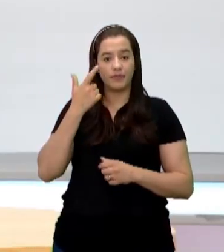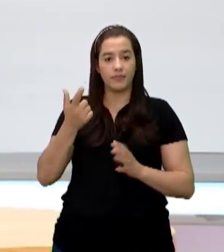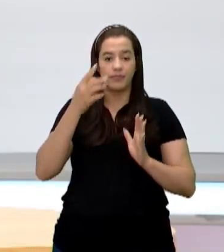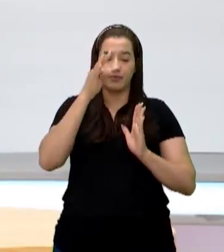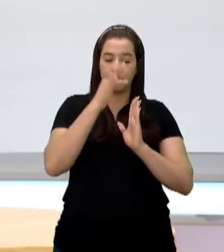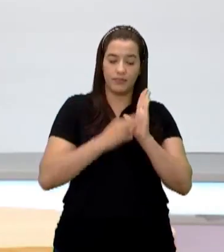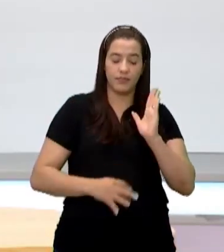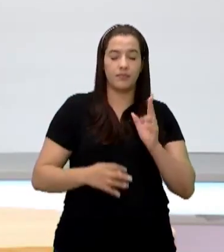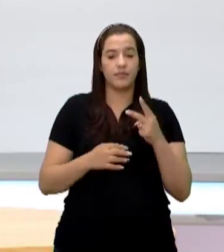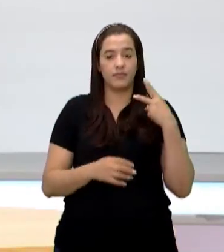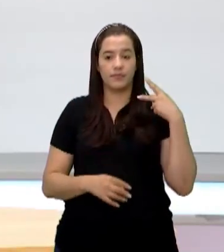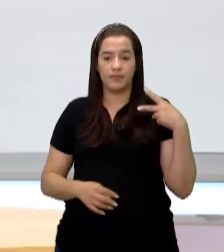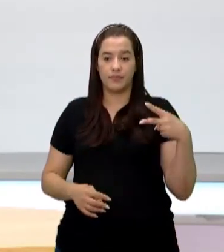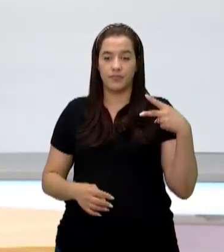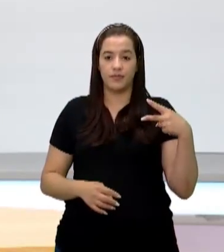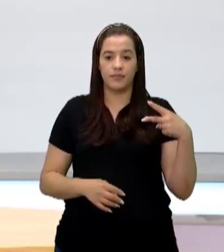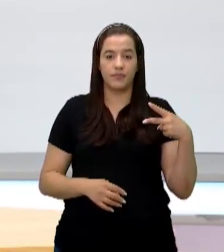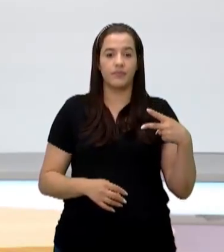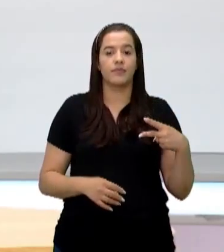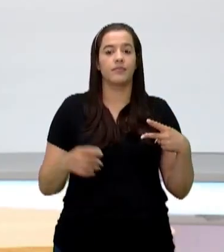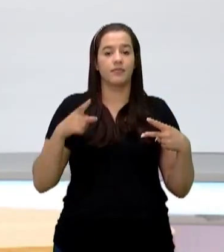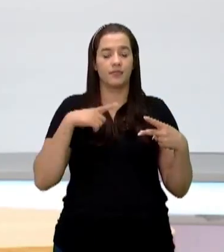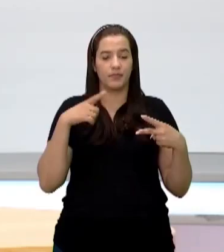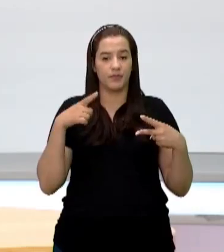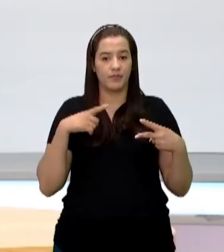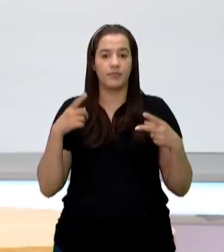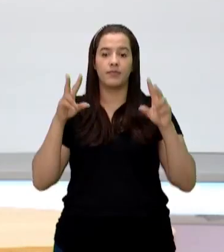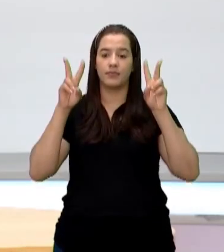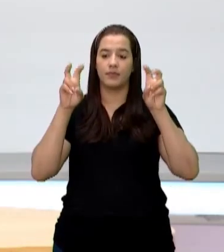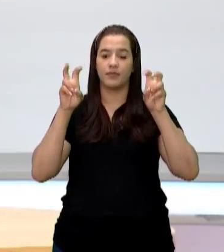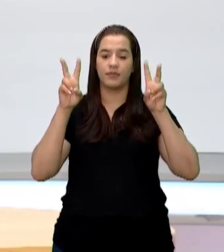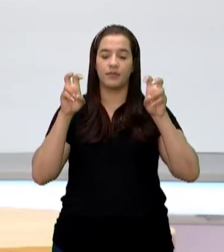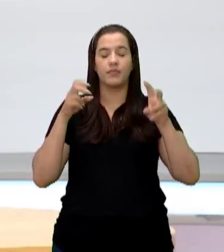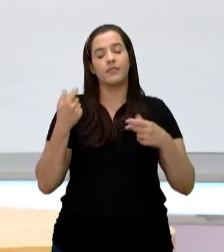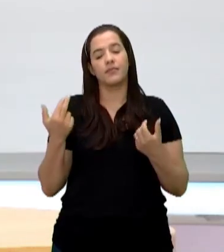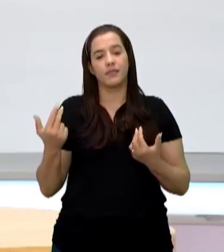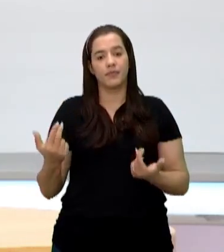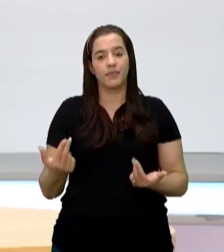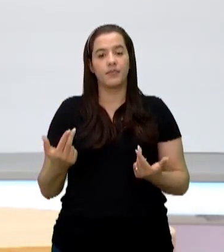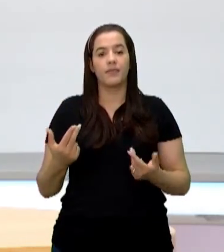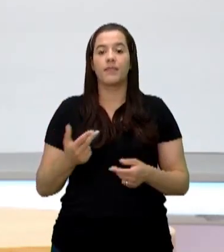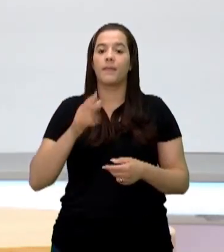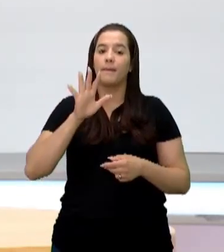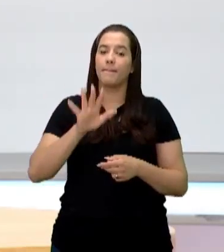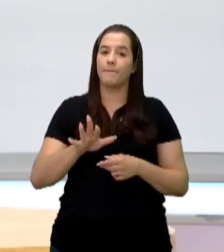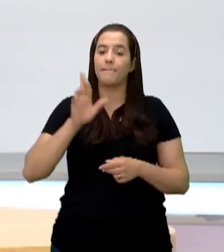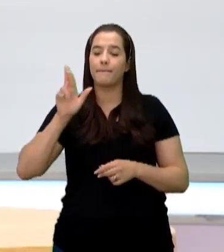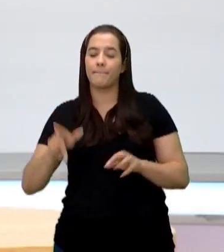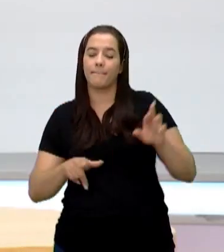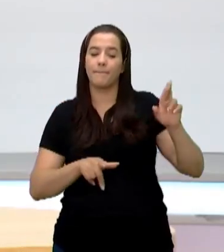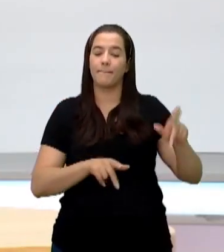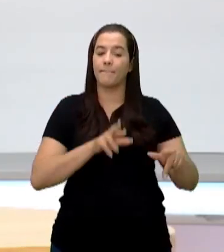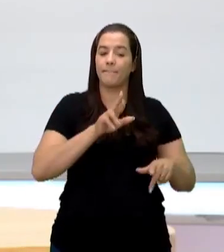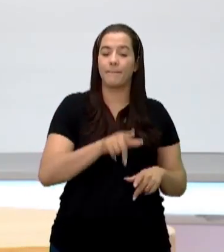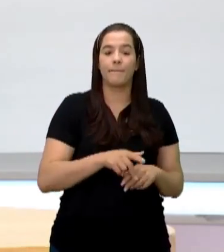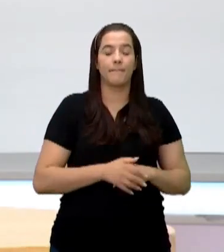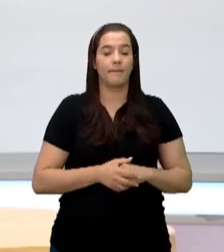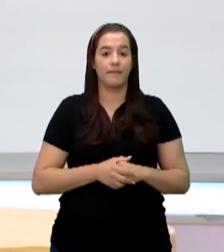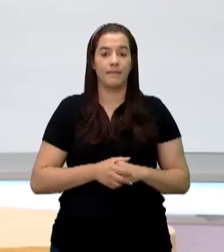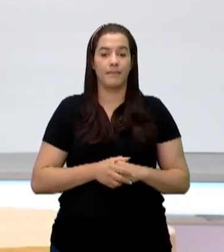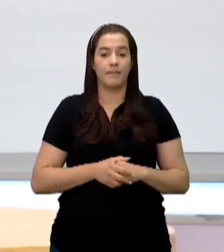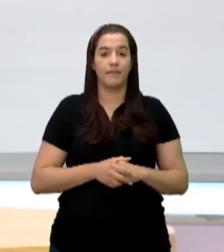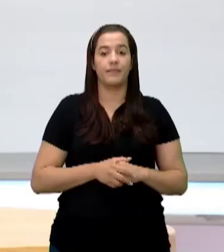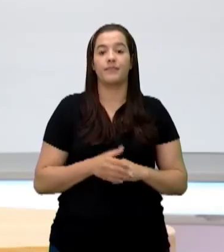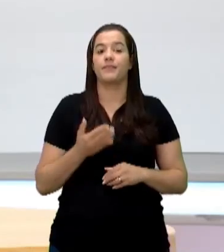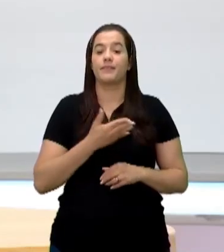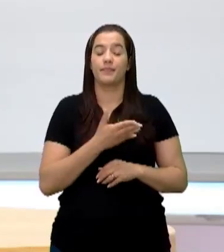2 textos de mesmo tema, mas de formatos diferentes, né, Elaine? Isso.